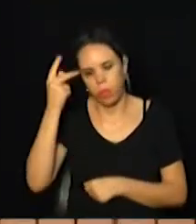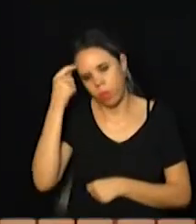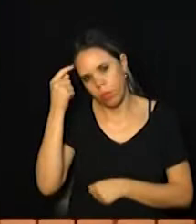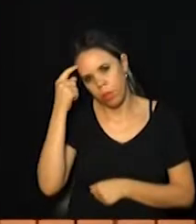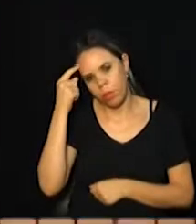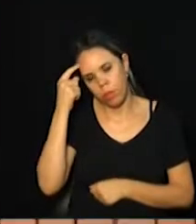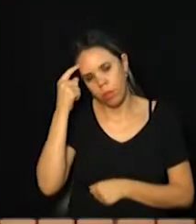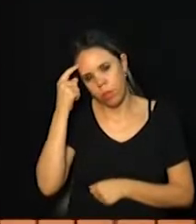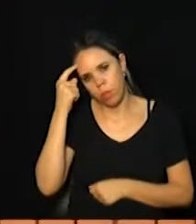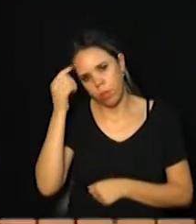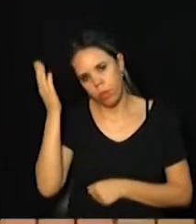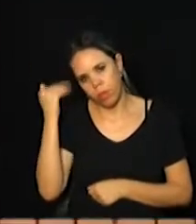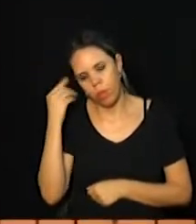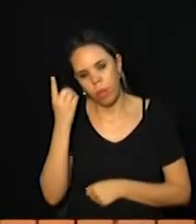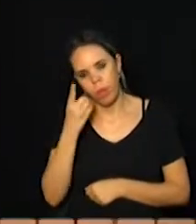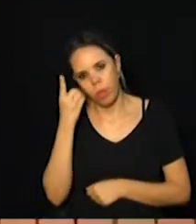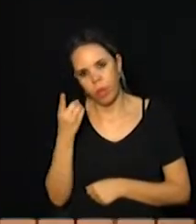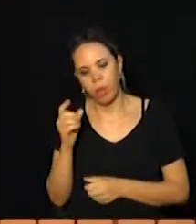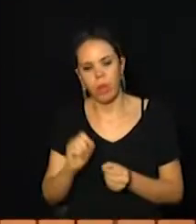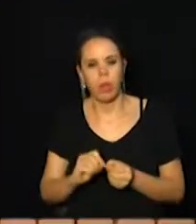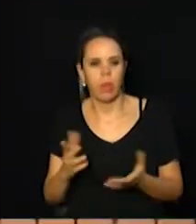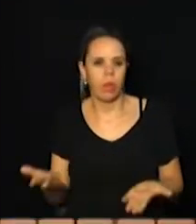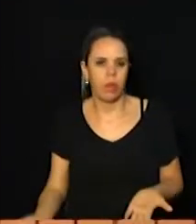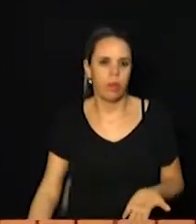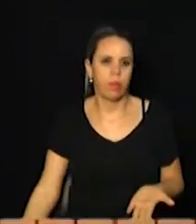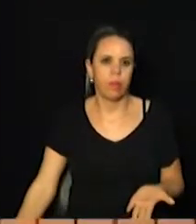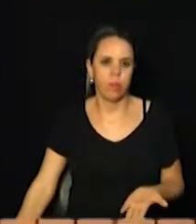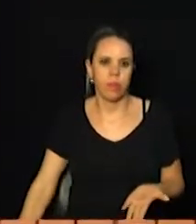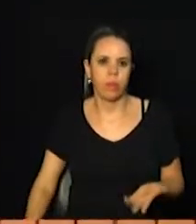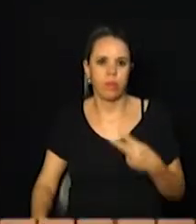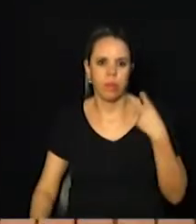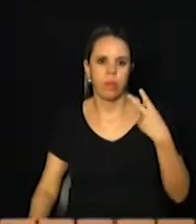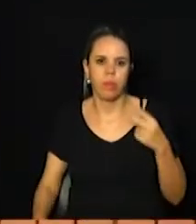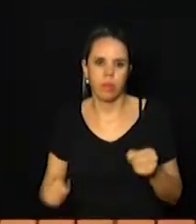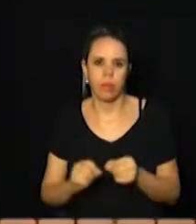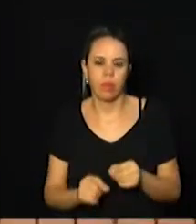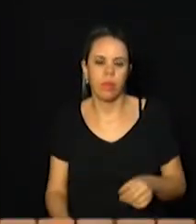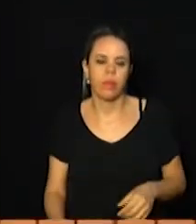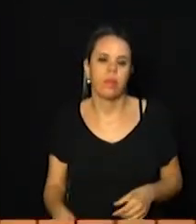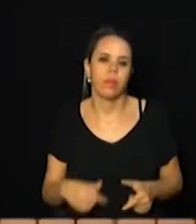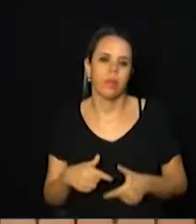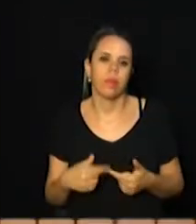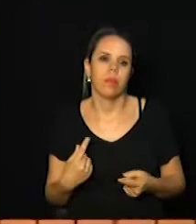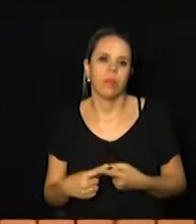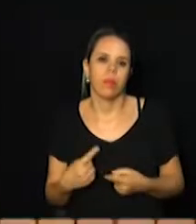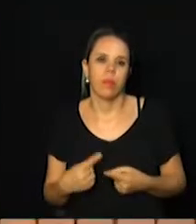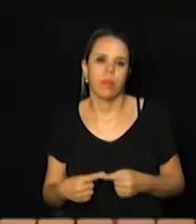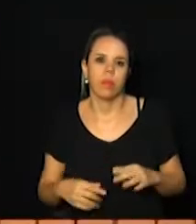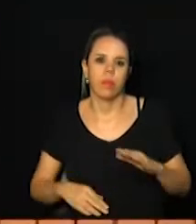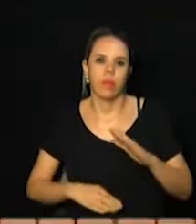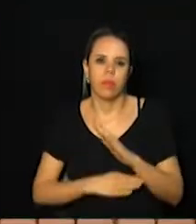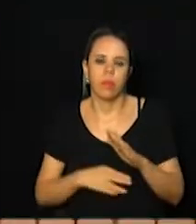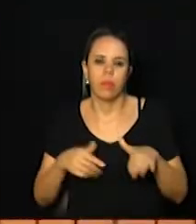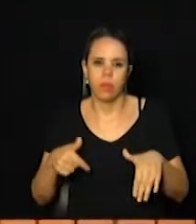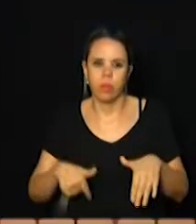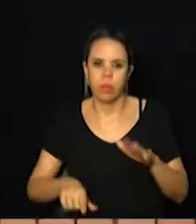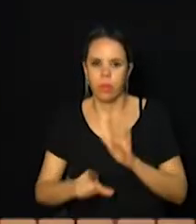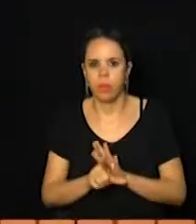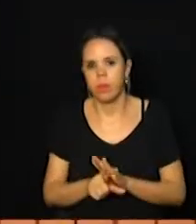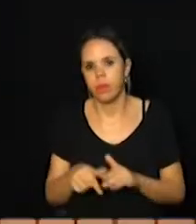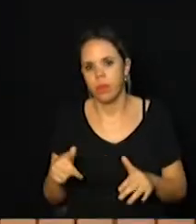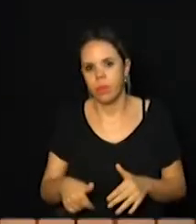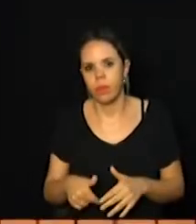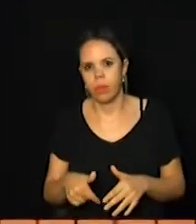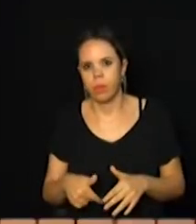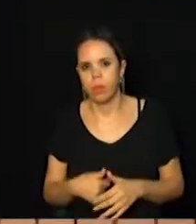mentalidade saber que os deputados faz sabem que os nossos vereadores estão fazendo porque a casa de lei é aqui é